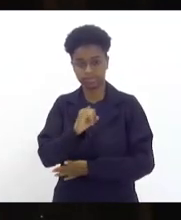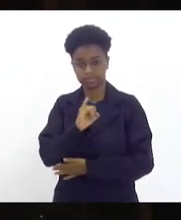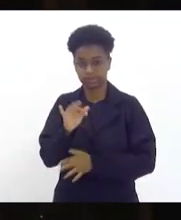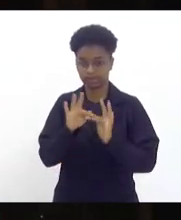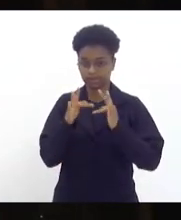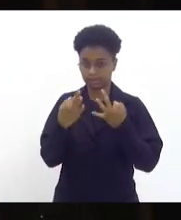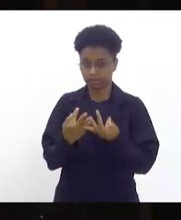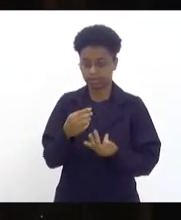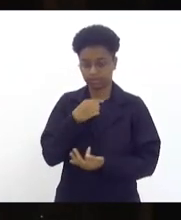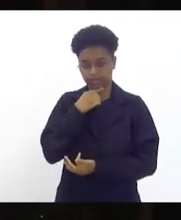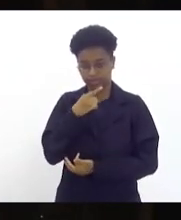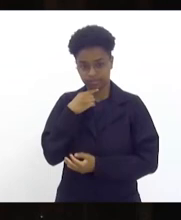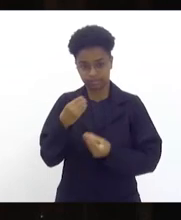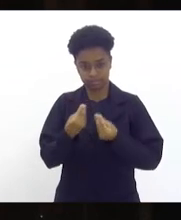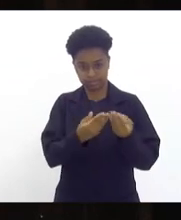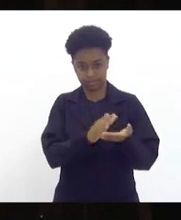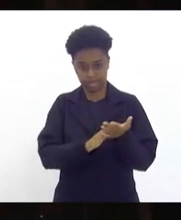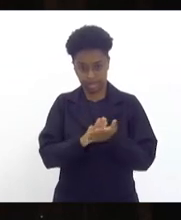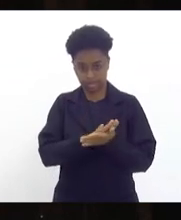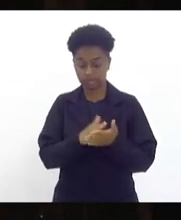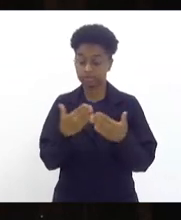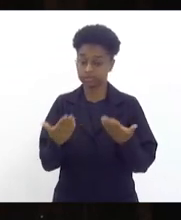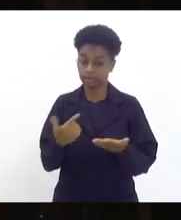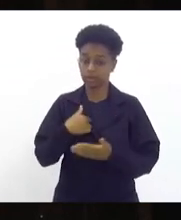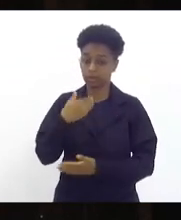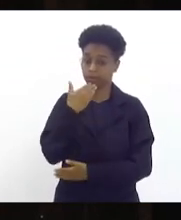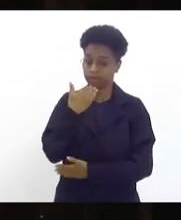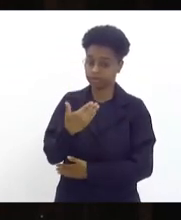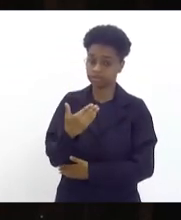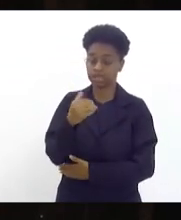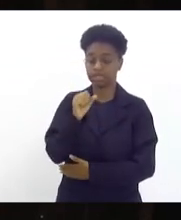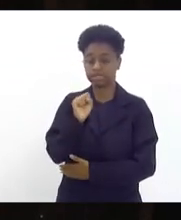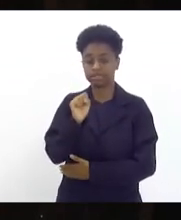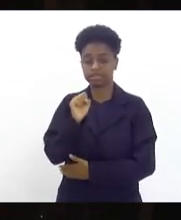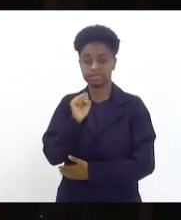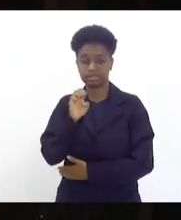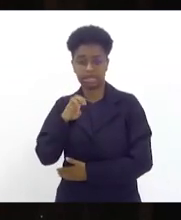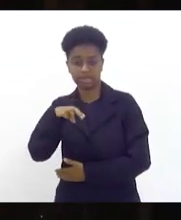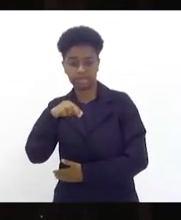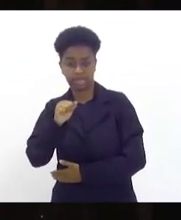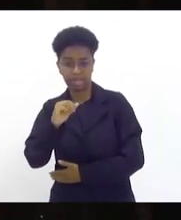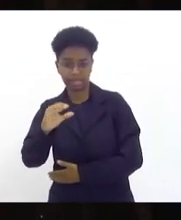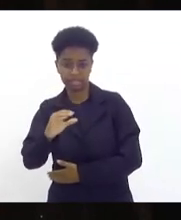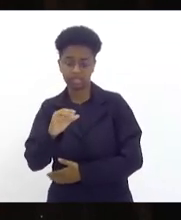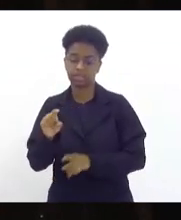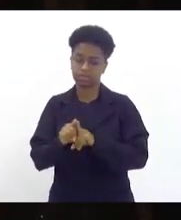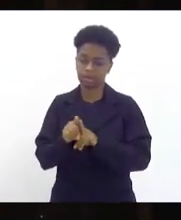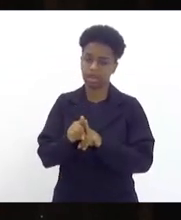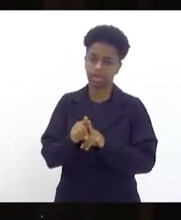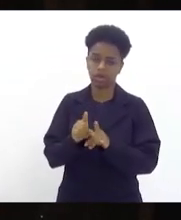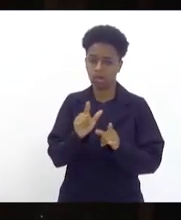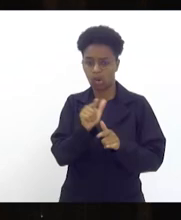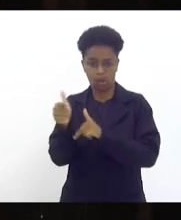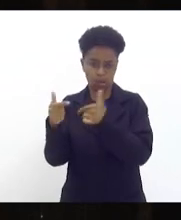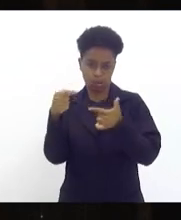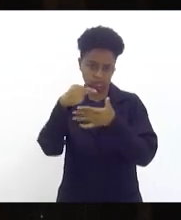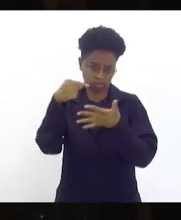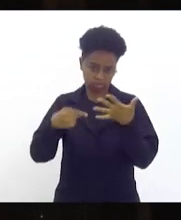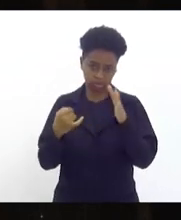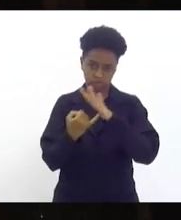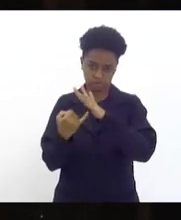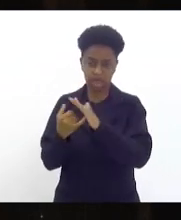então eu ia pedir o Senac firjam alguma coisa é apoio de estudo também para esses pais